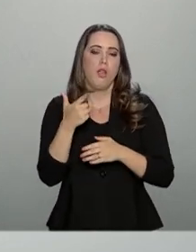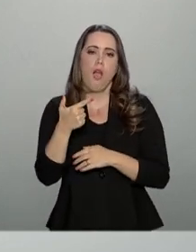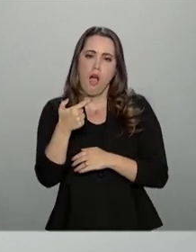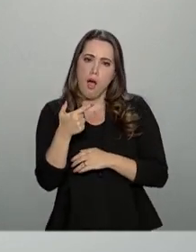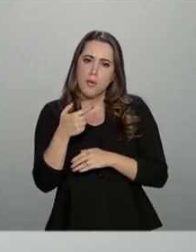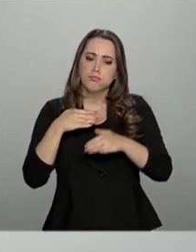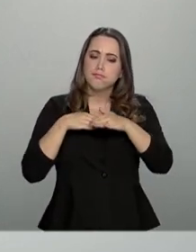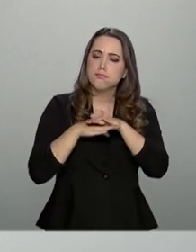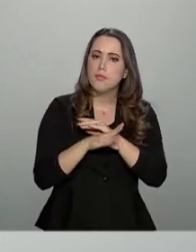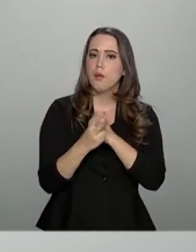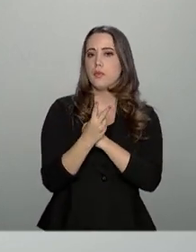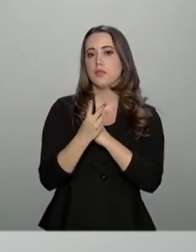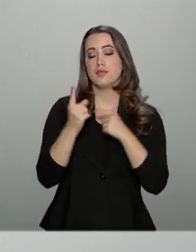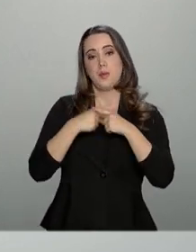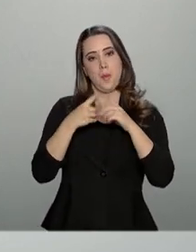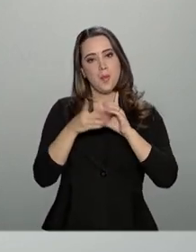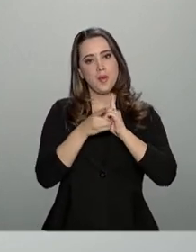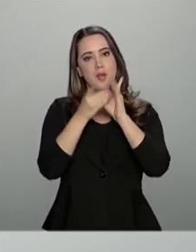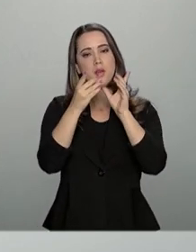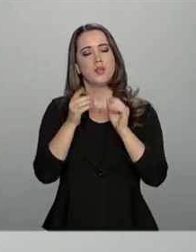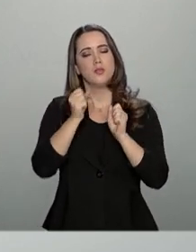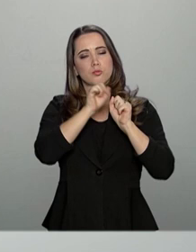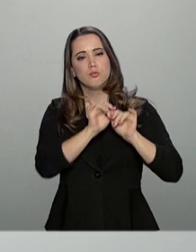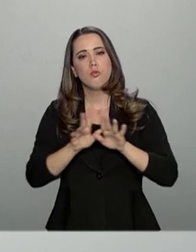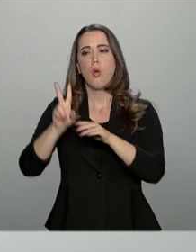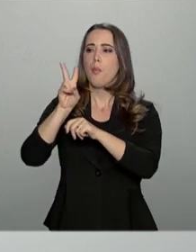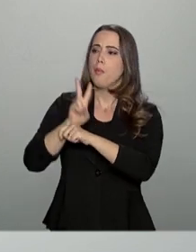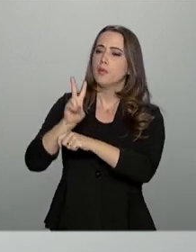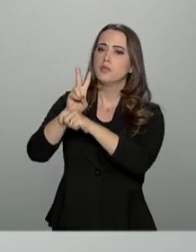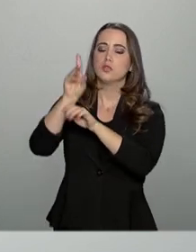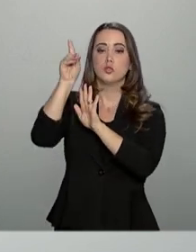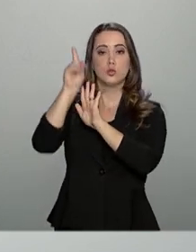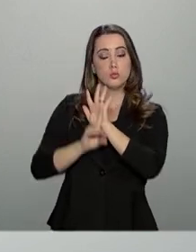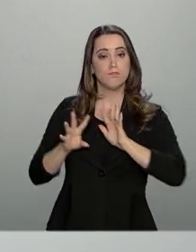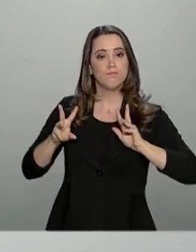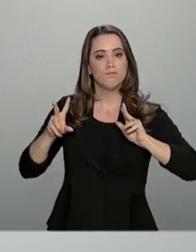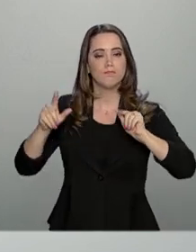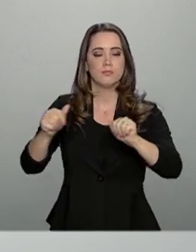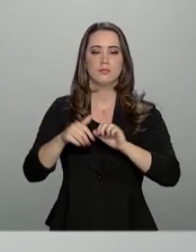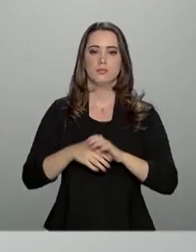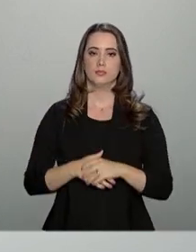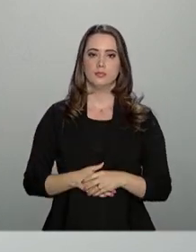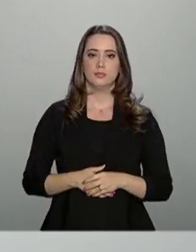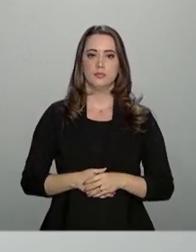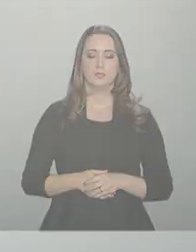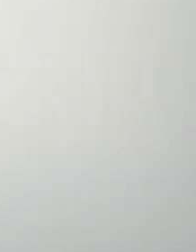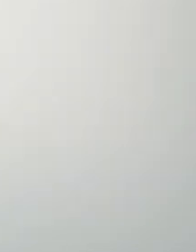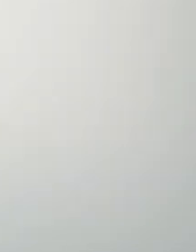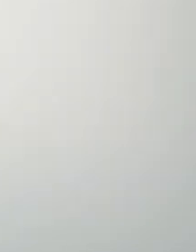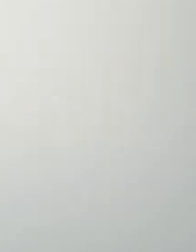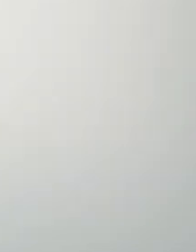sua proteção. Porque uma democracia se faz com a defesa dos direitos de todos.